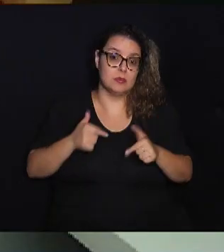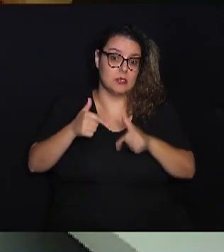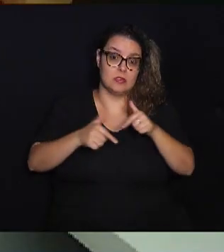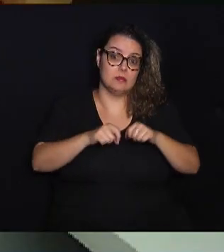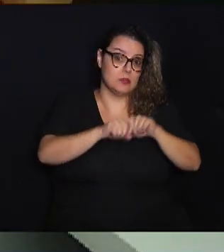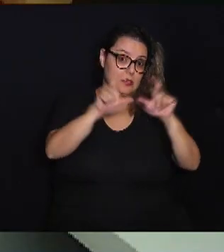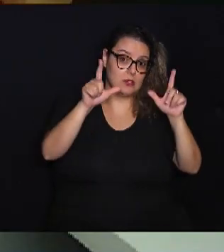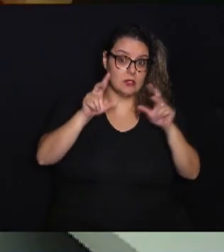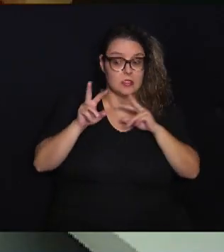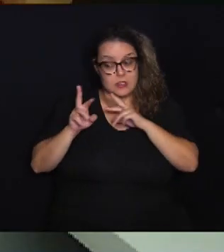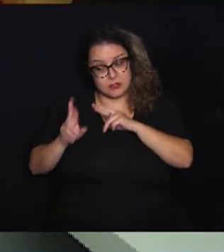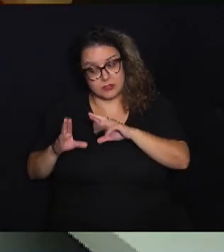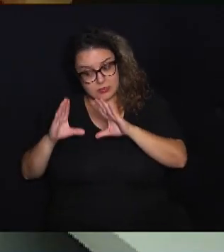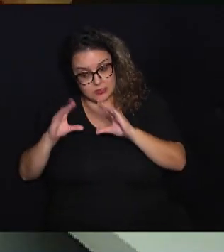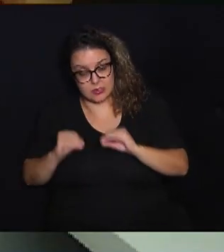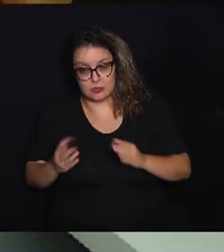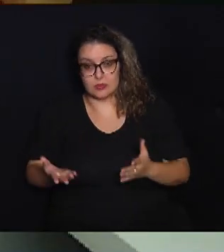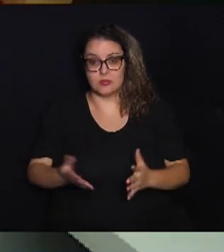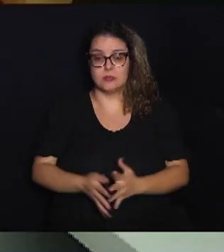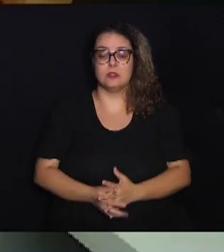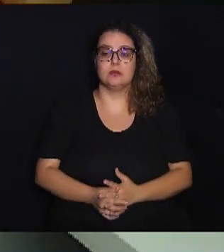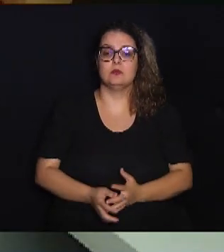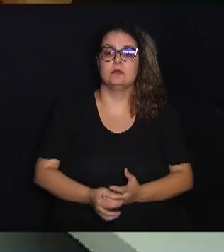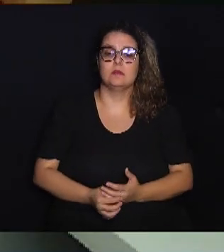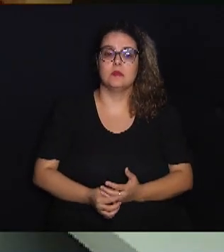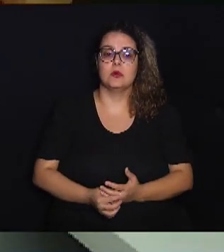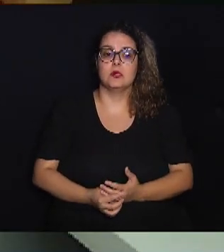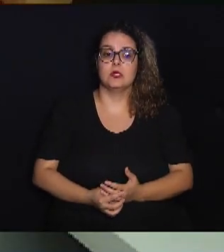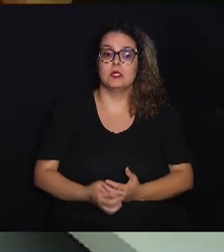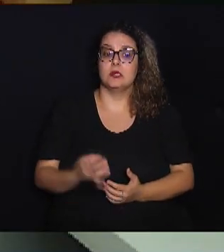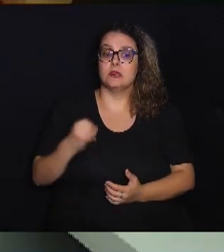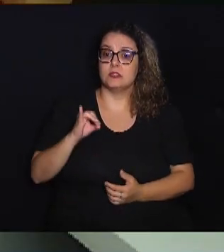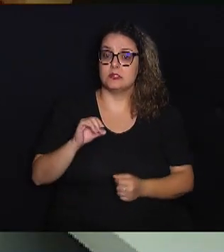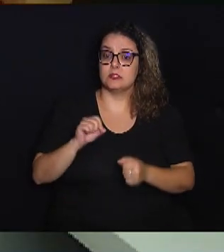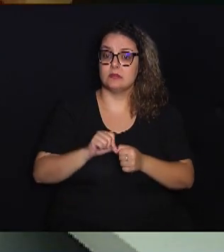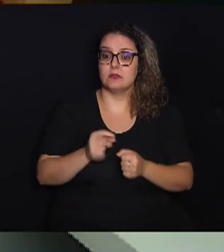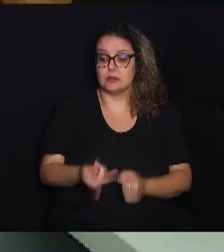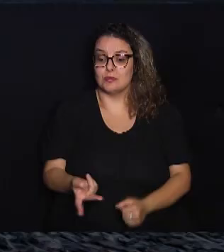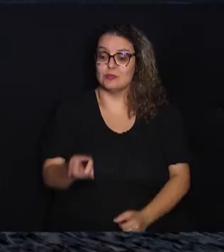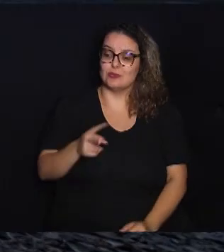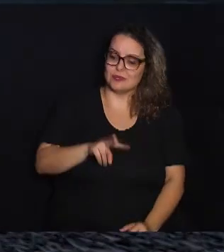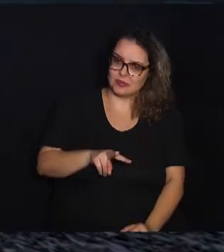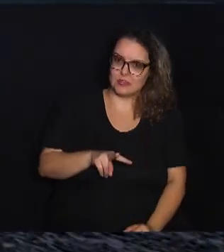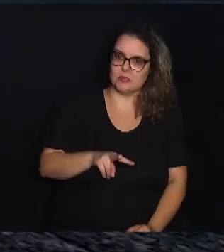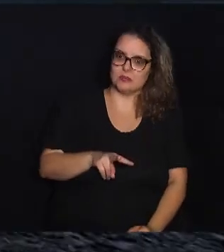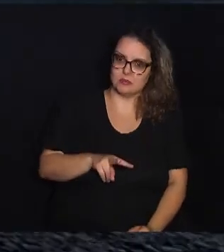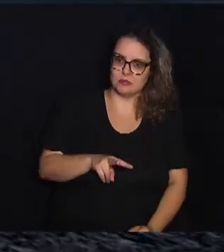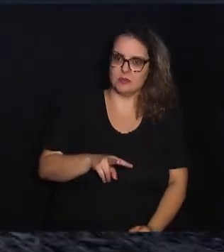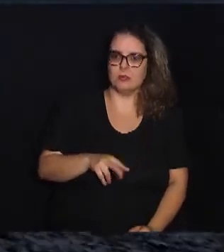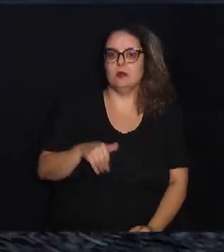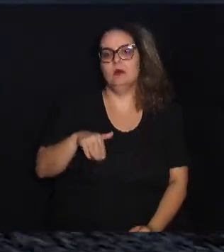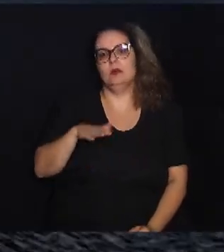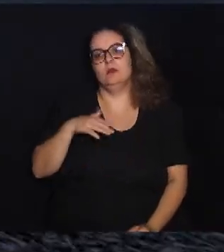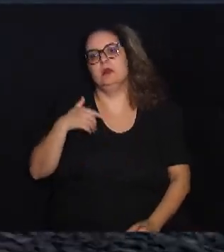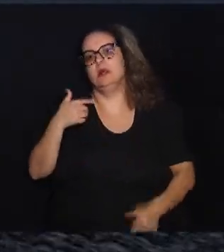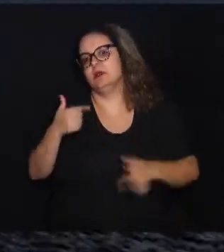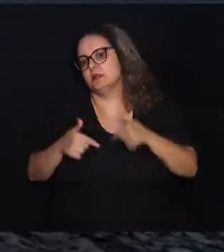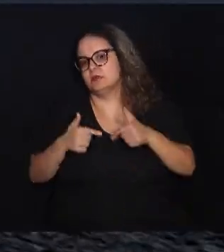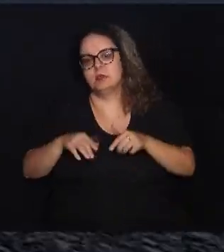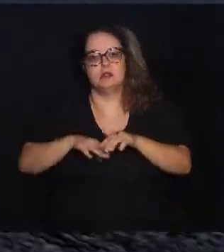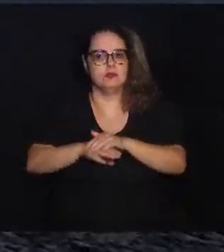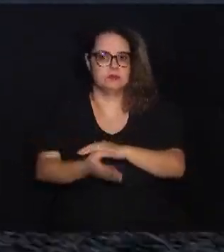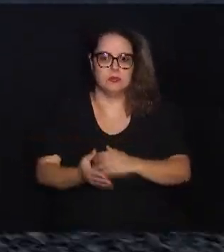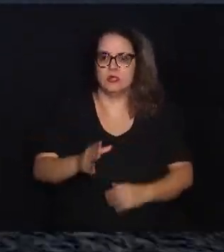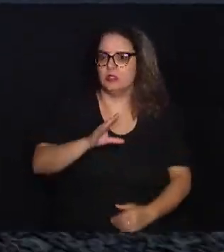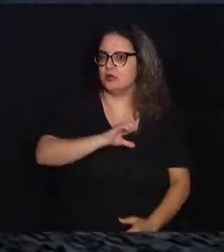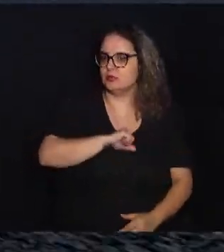dia e descansar à noite. Então, se você faz o inverso, né? Por mais que você às vezes esteja acostumado, até goste